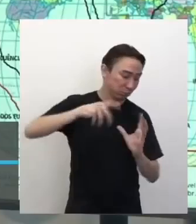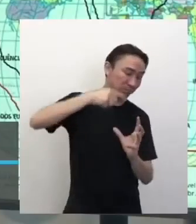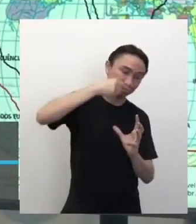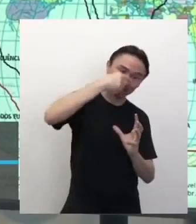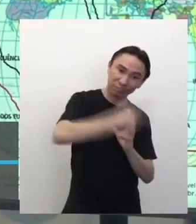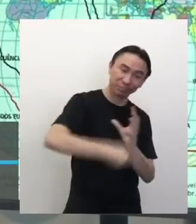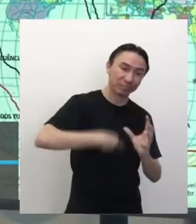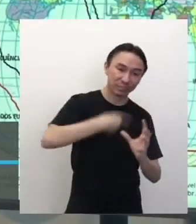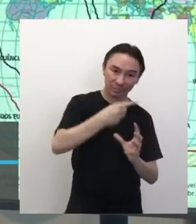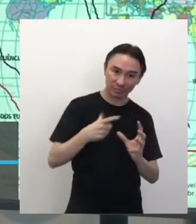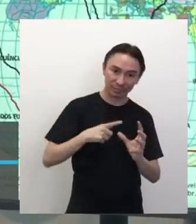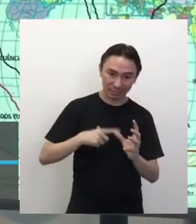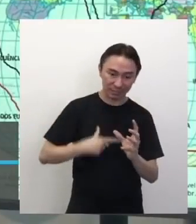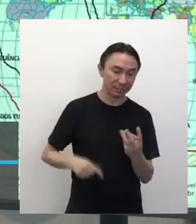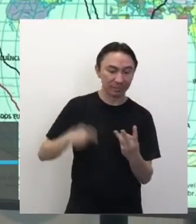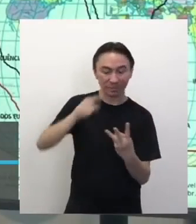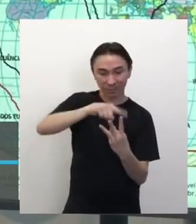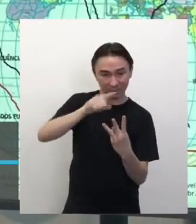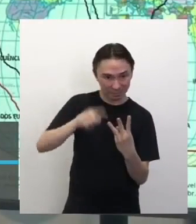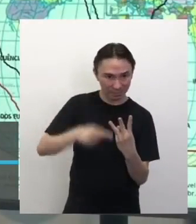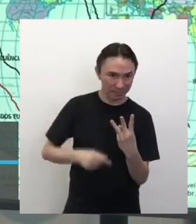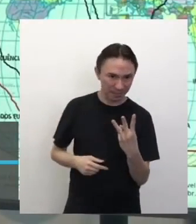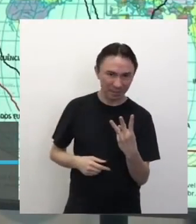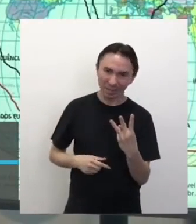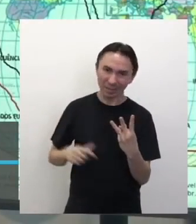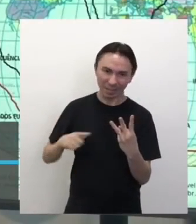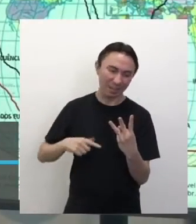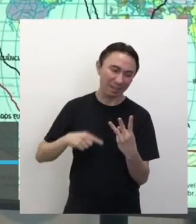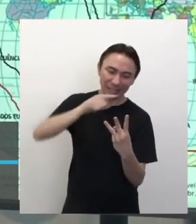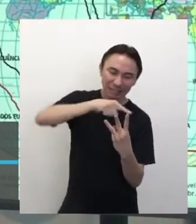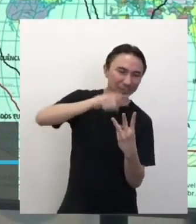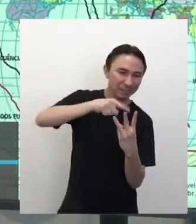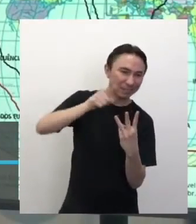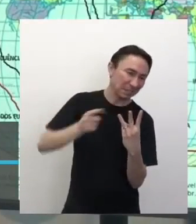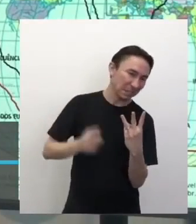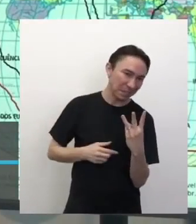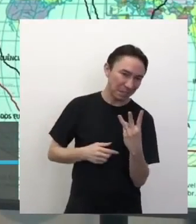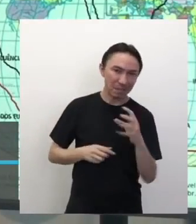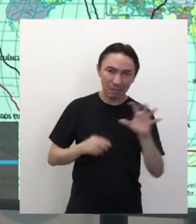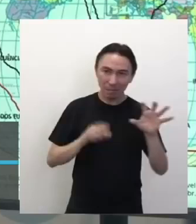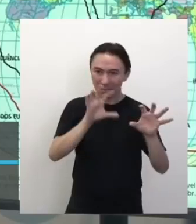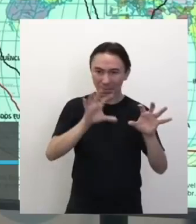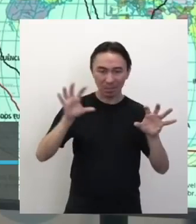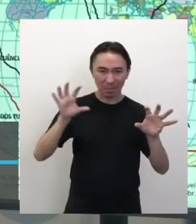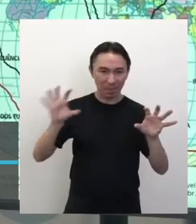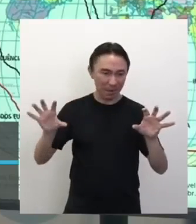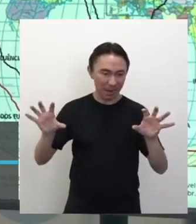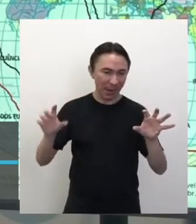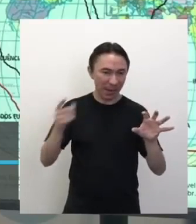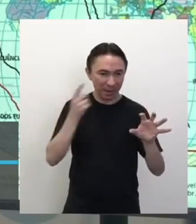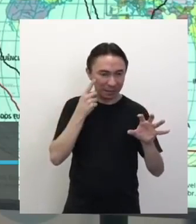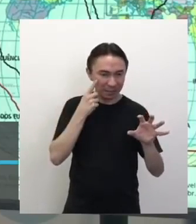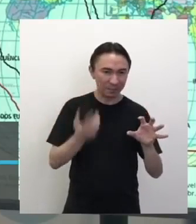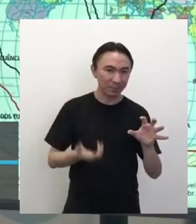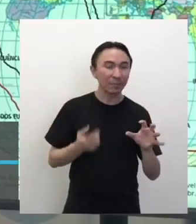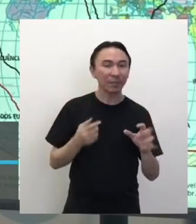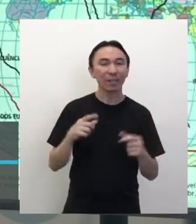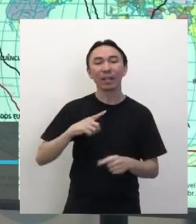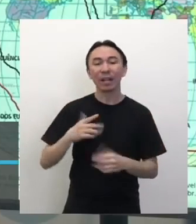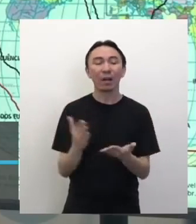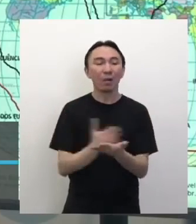uma formação mais multipolar, né, com alguns personagens aí se caracterizando aí como principais